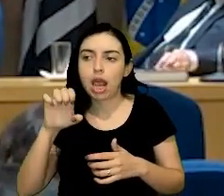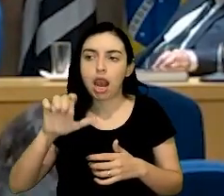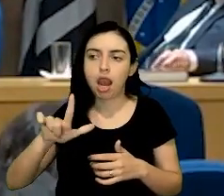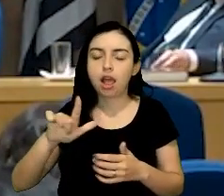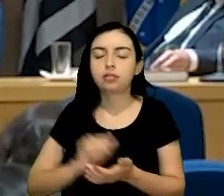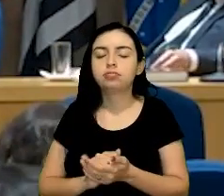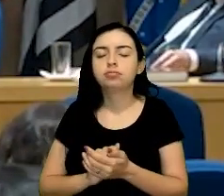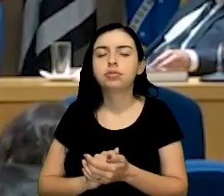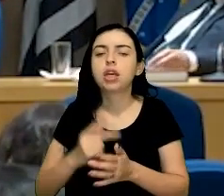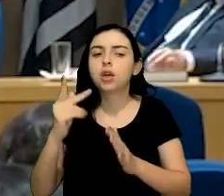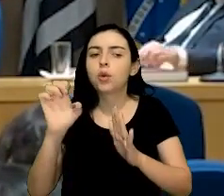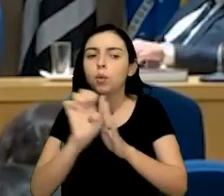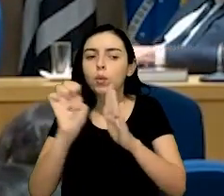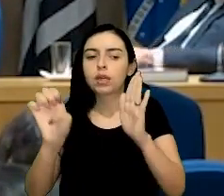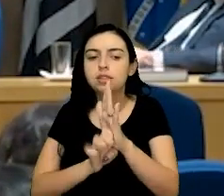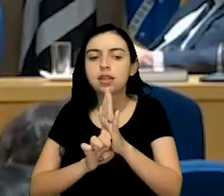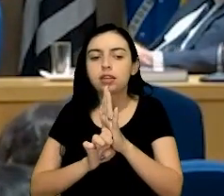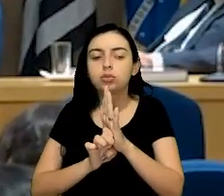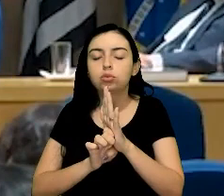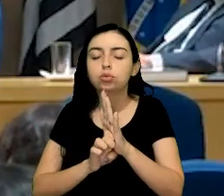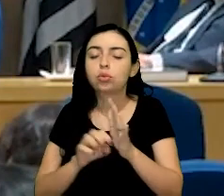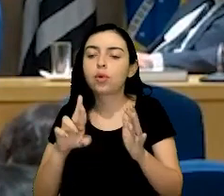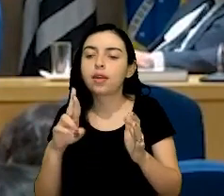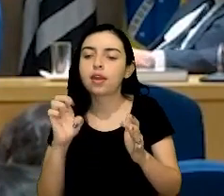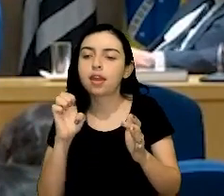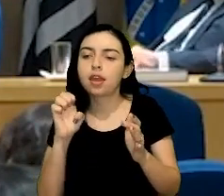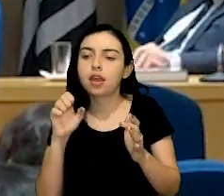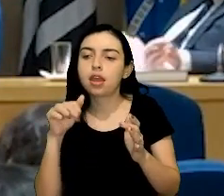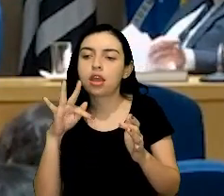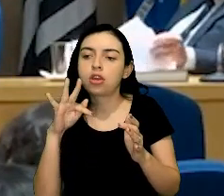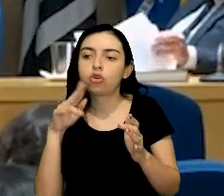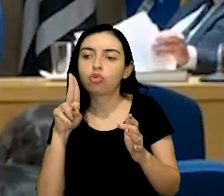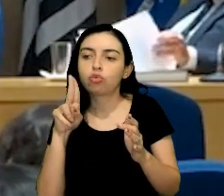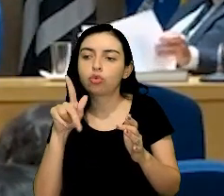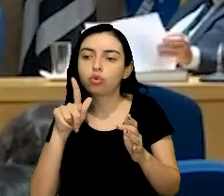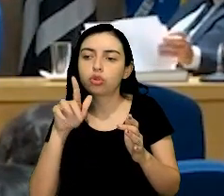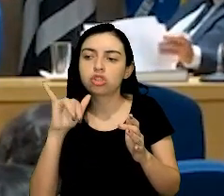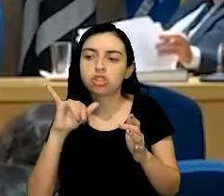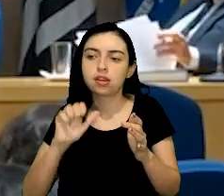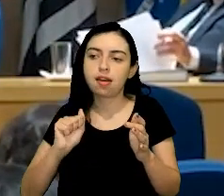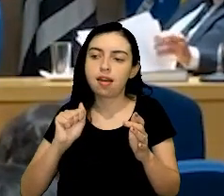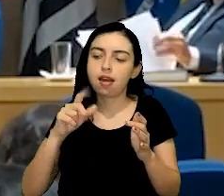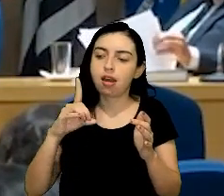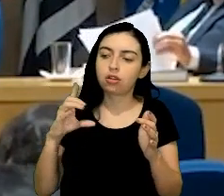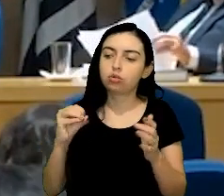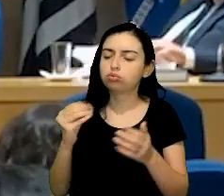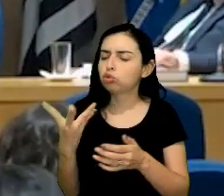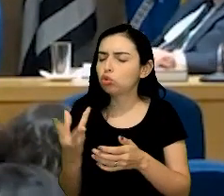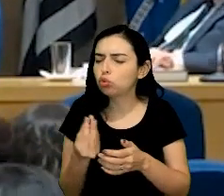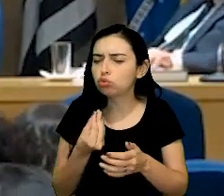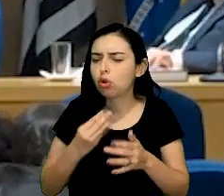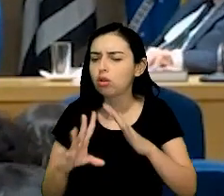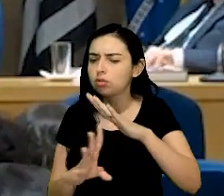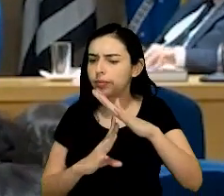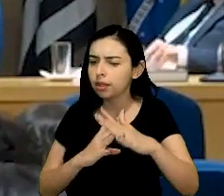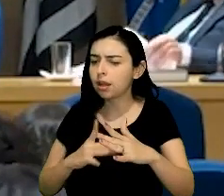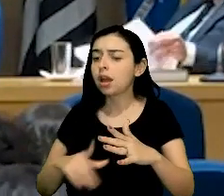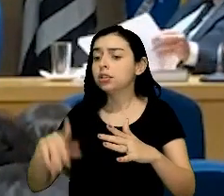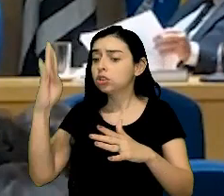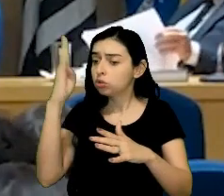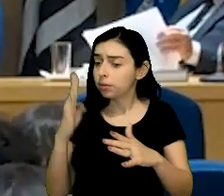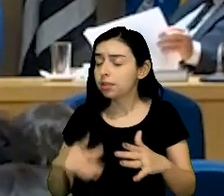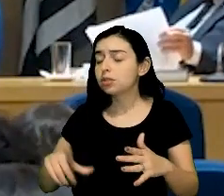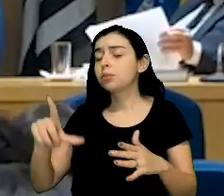instrumentos jurídicos que permitem que todo imigrante aqui no Brasil ele esteja documentado, e documentado com CPF e carteira